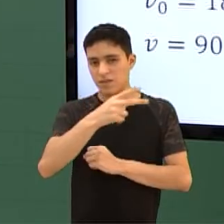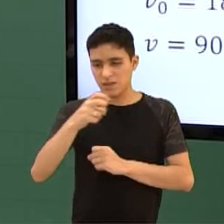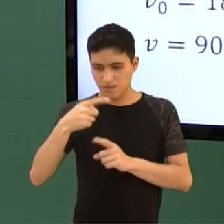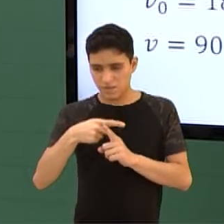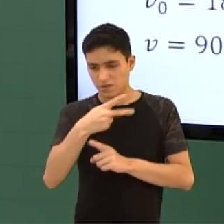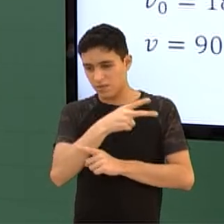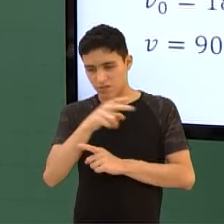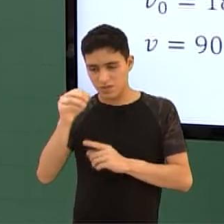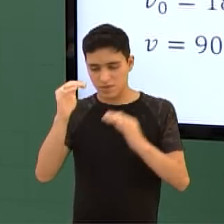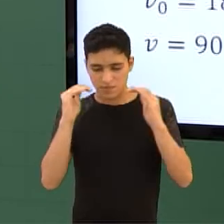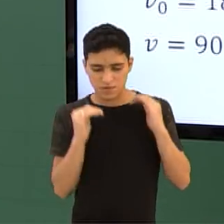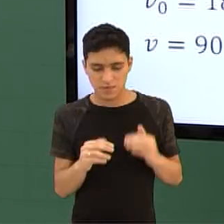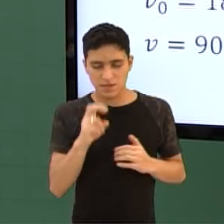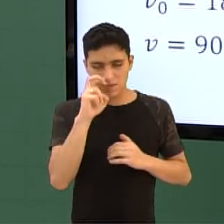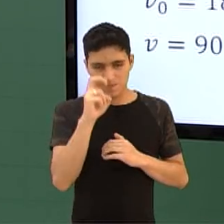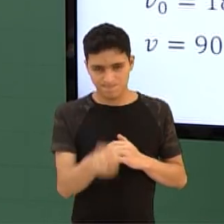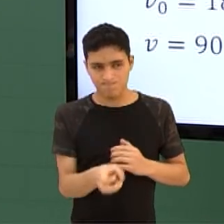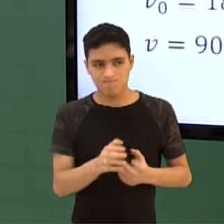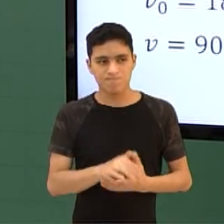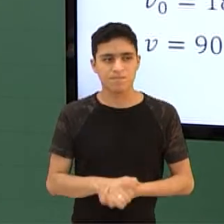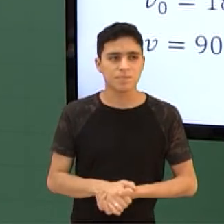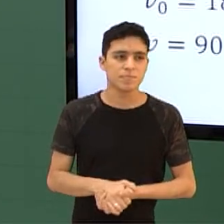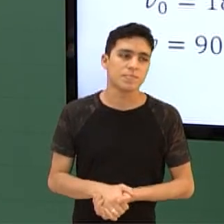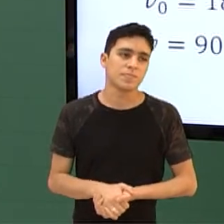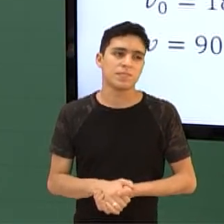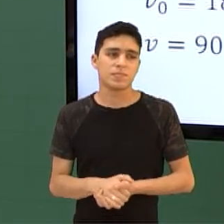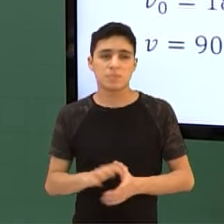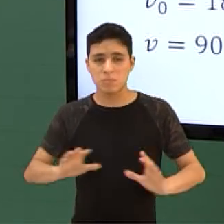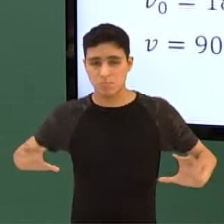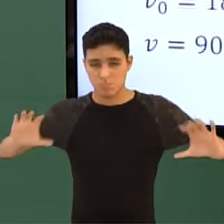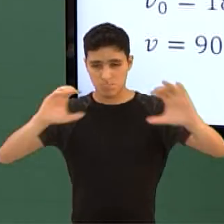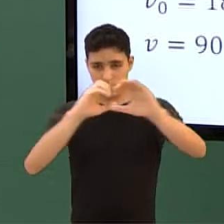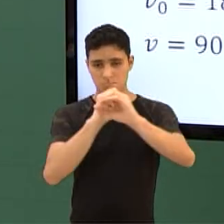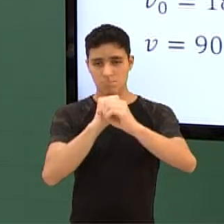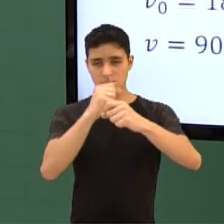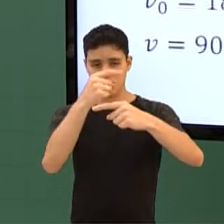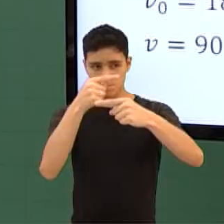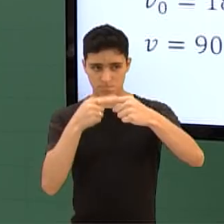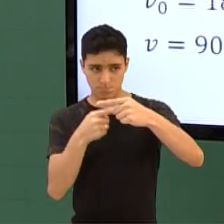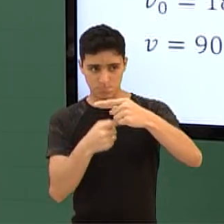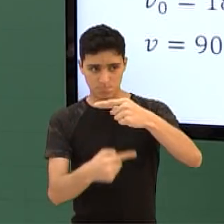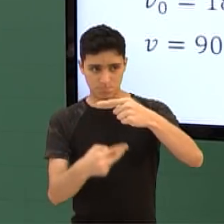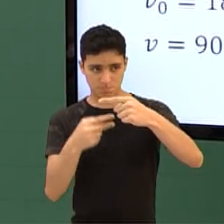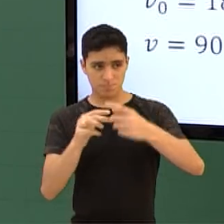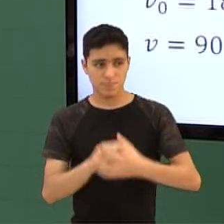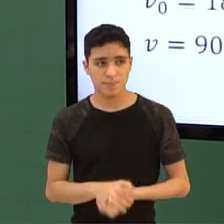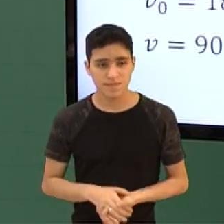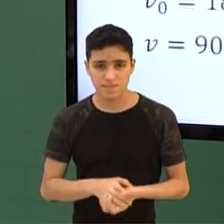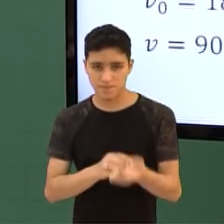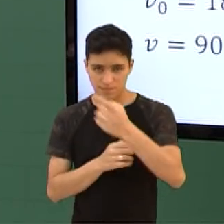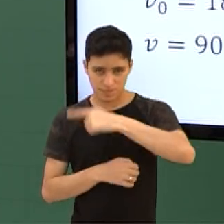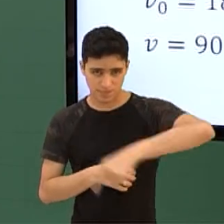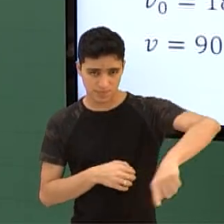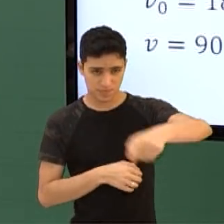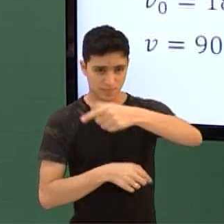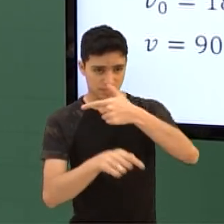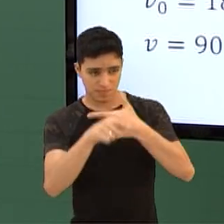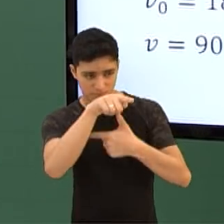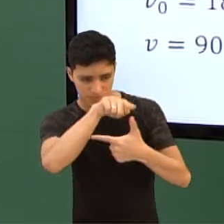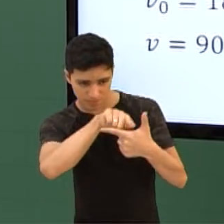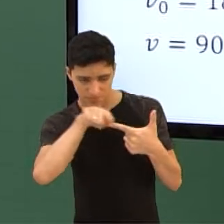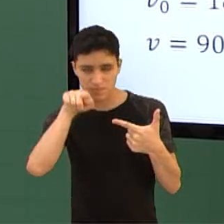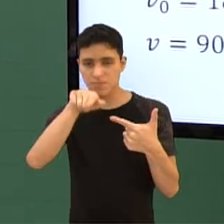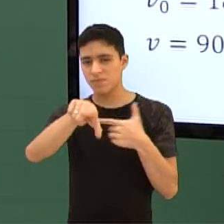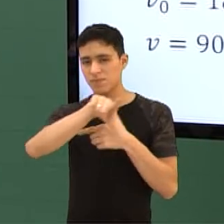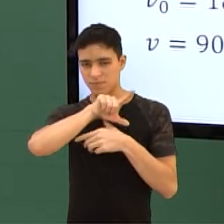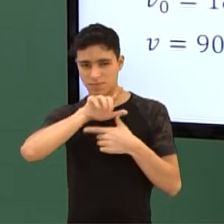200 vai dar 5.000. Tudo isso sobre 2. Se você fizer a divisãozinha, né, a divisão